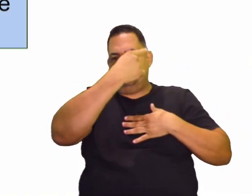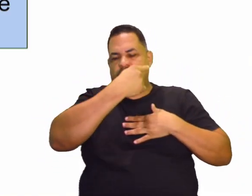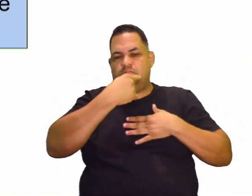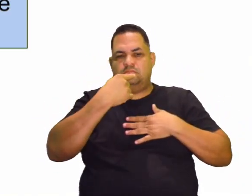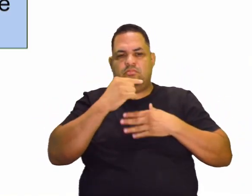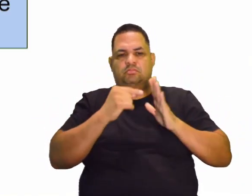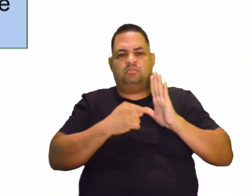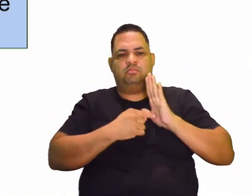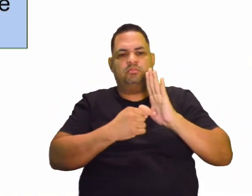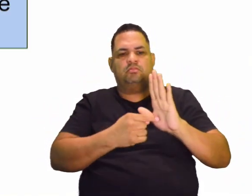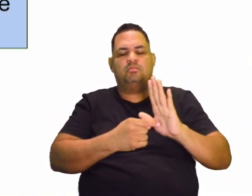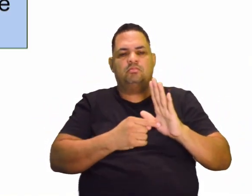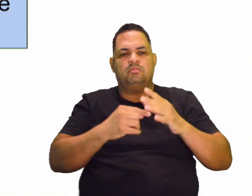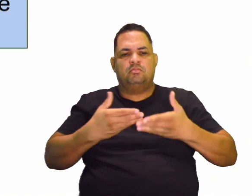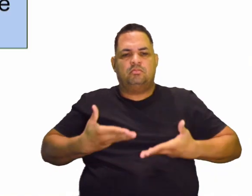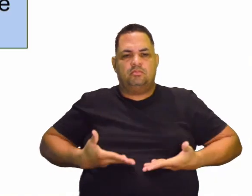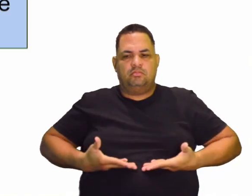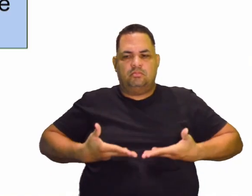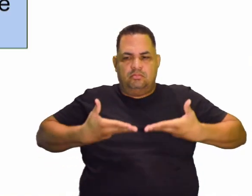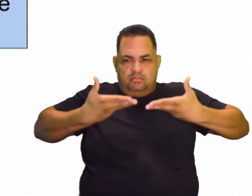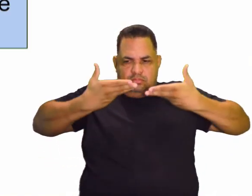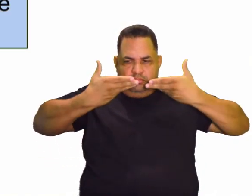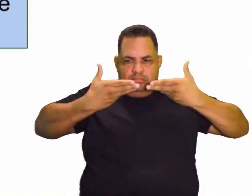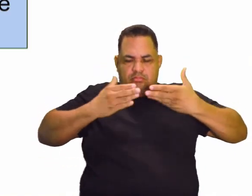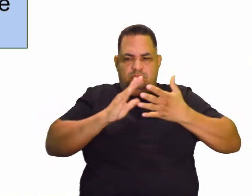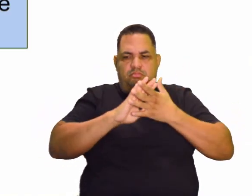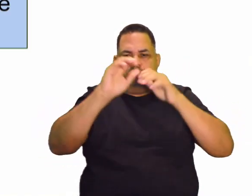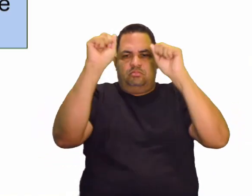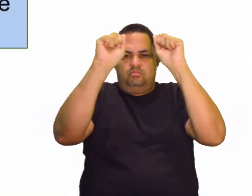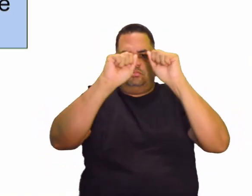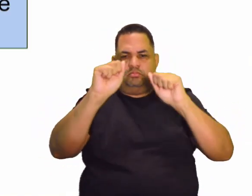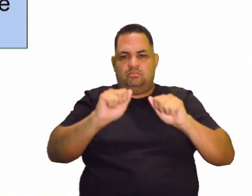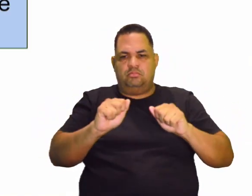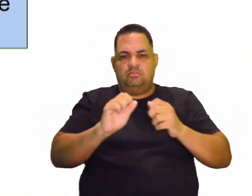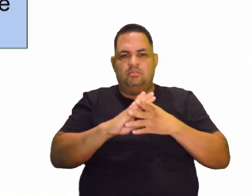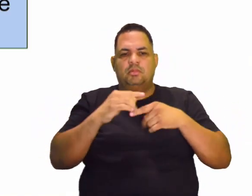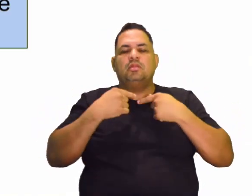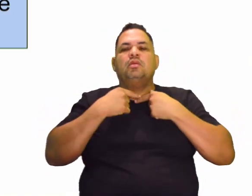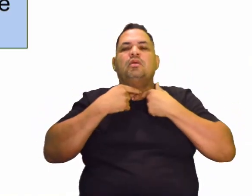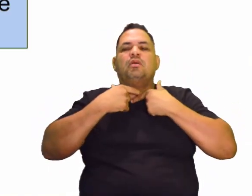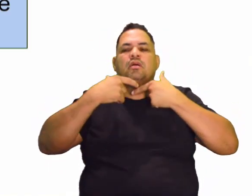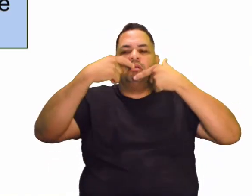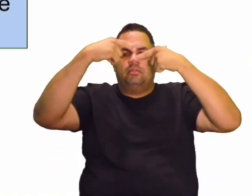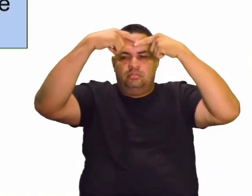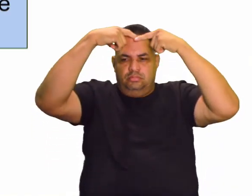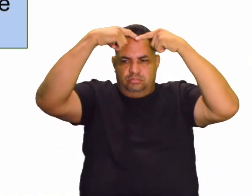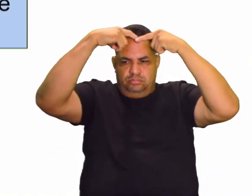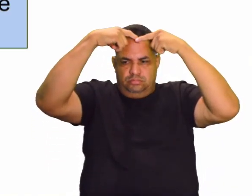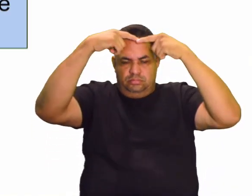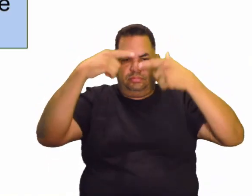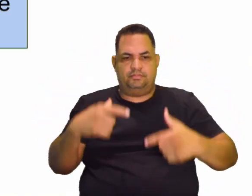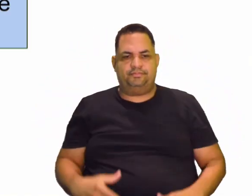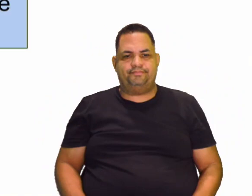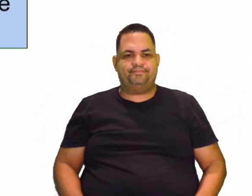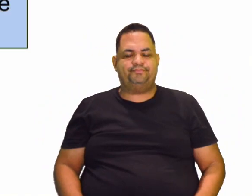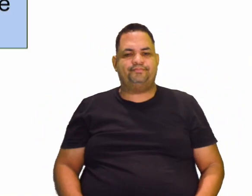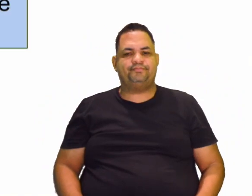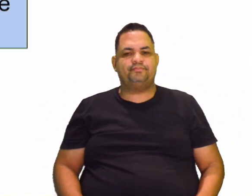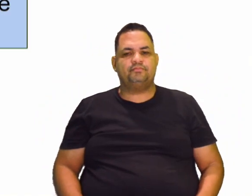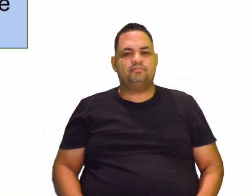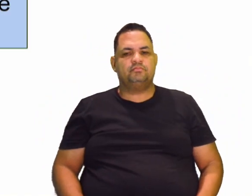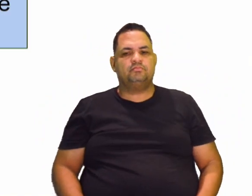gostavam muito de fazer bustos, esculturas de bustos e da cabeça. Aqui é um retrato